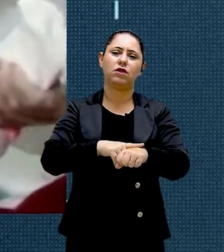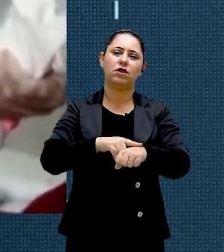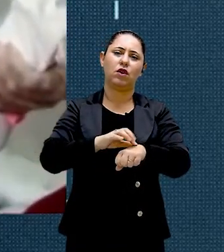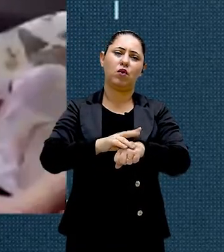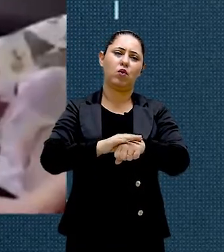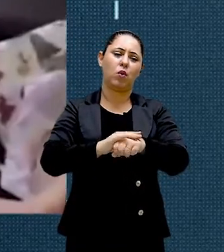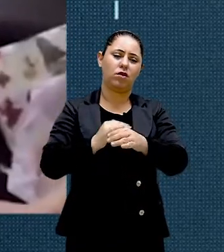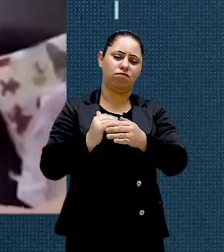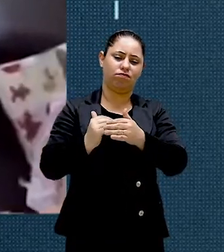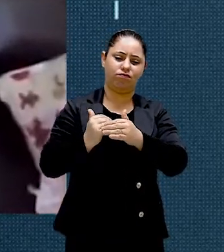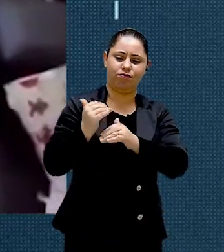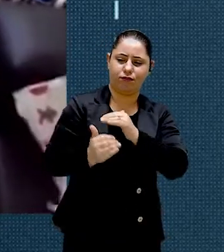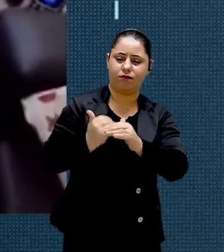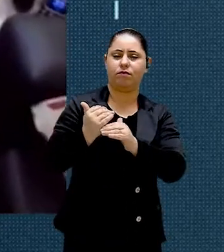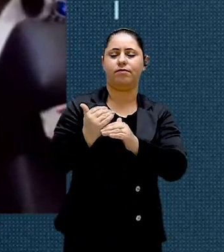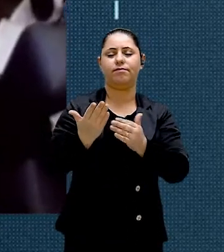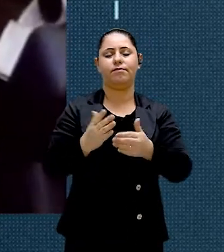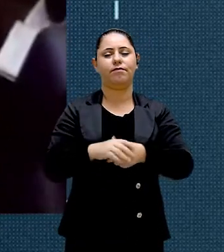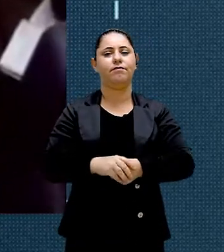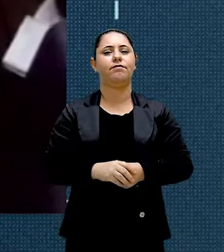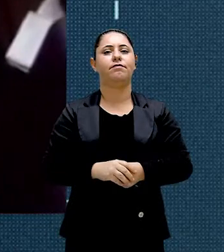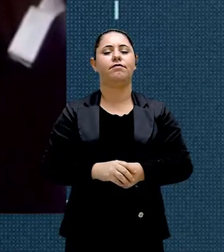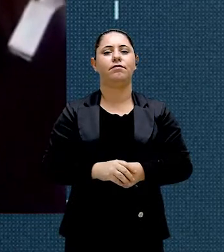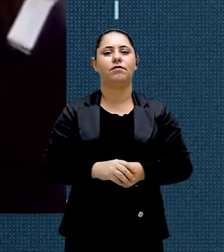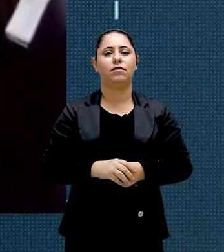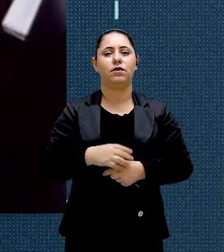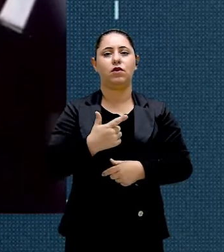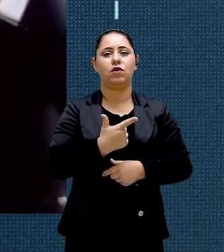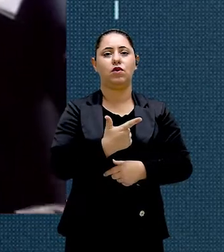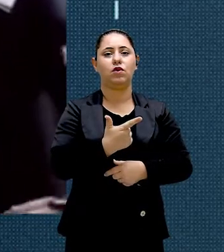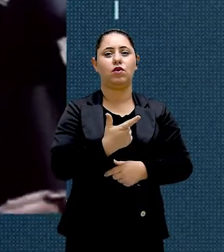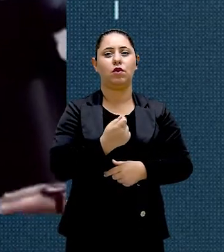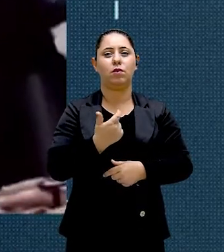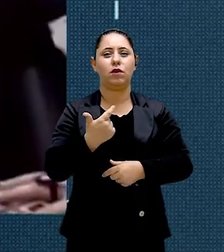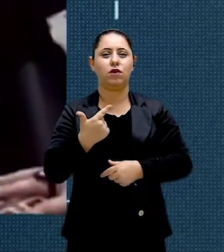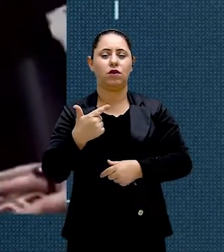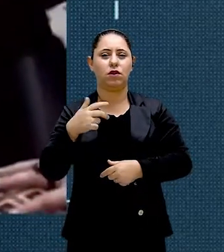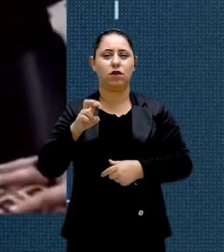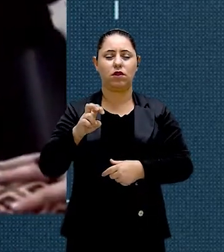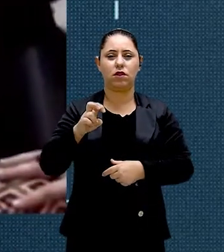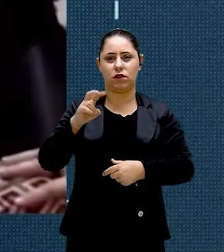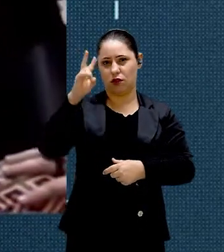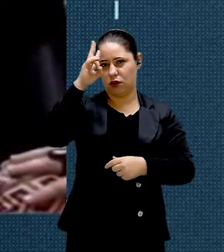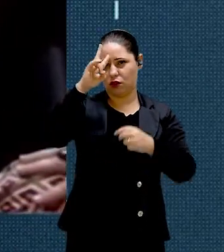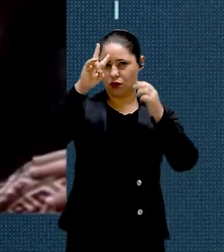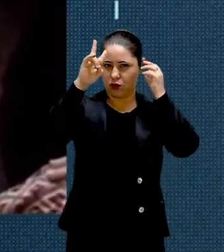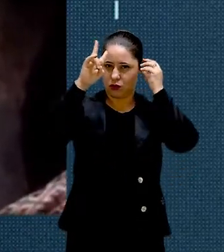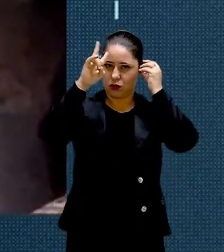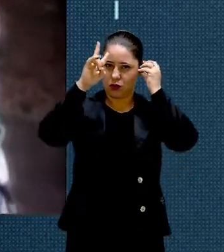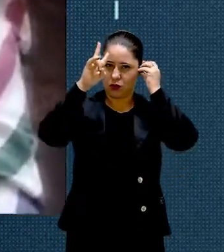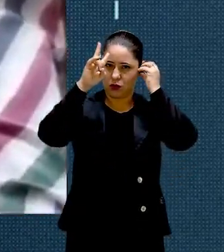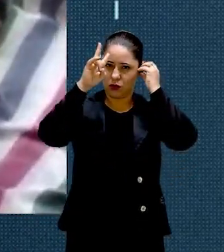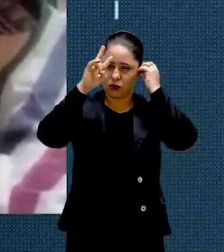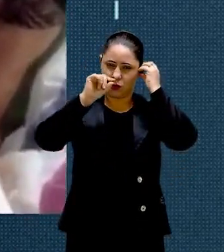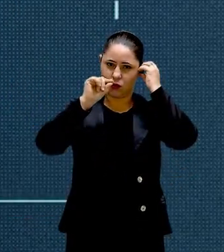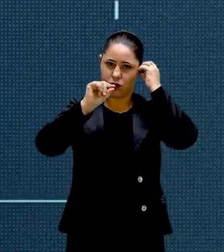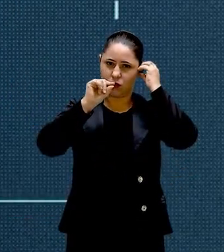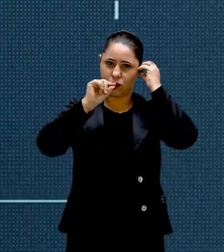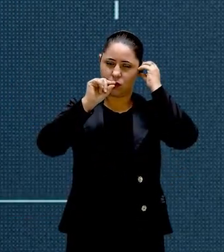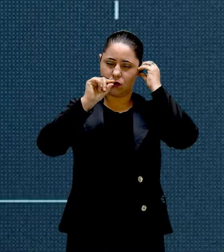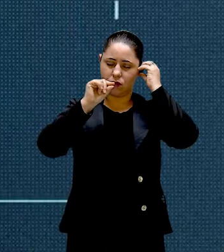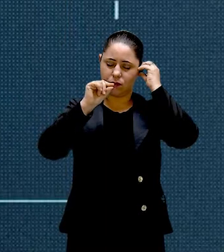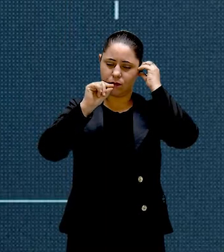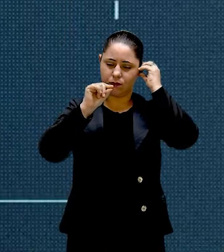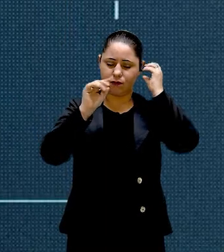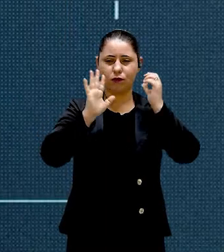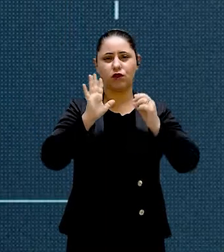momentos finais. Em 2015, a história delas teve um fim, com uma despedida emocionante.